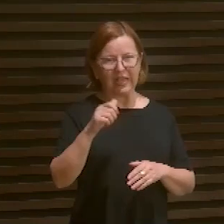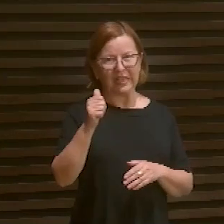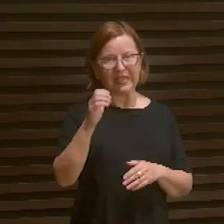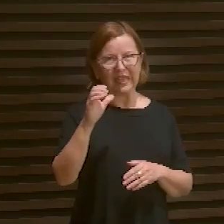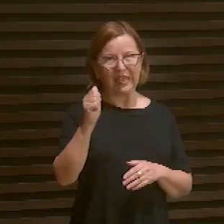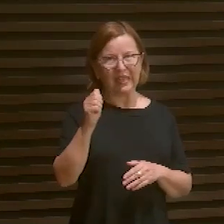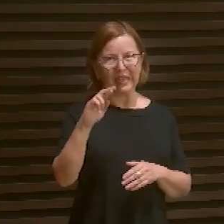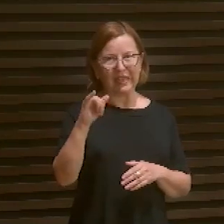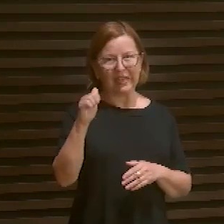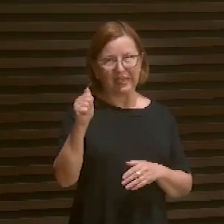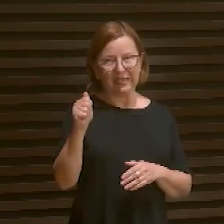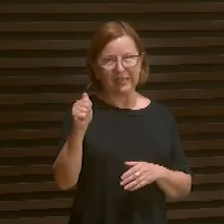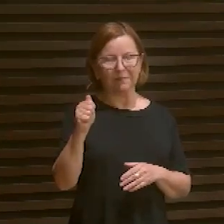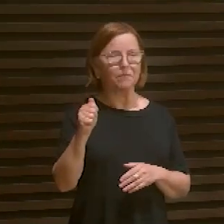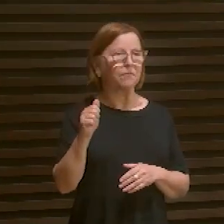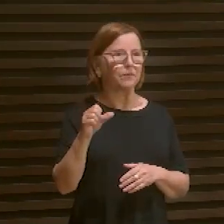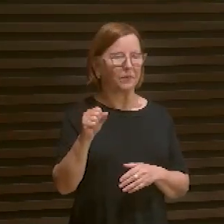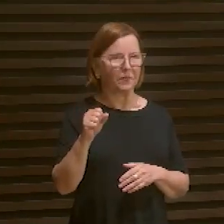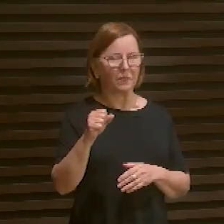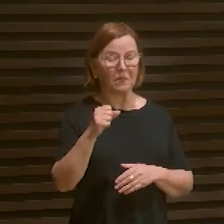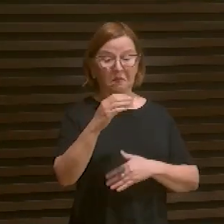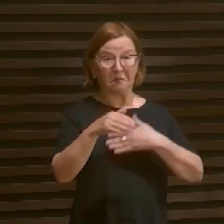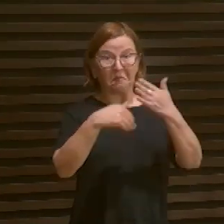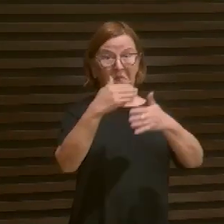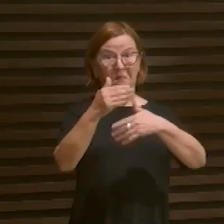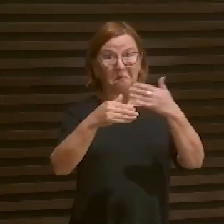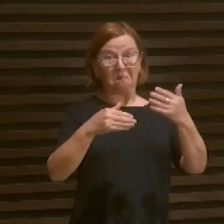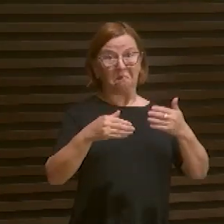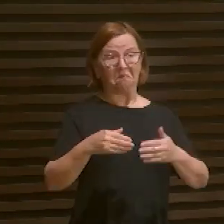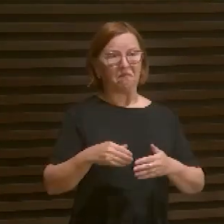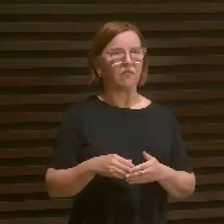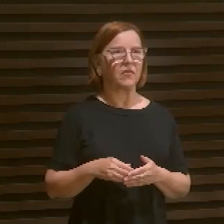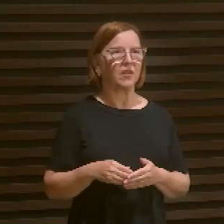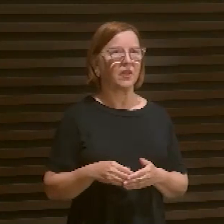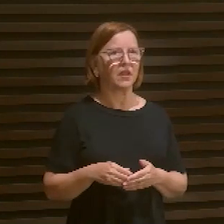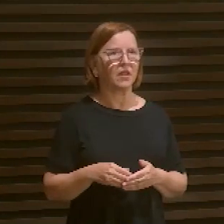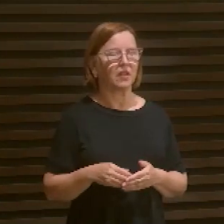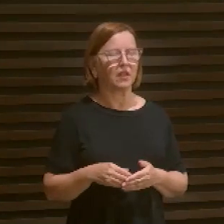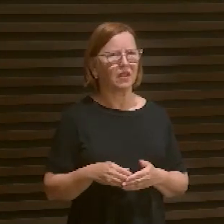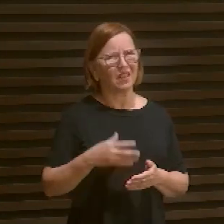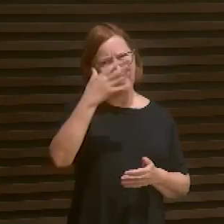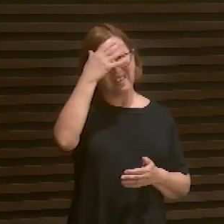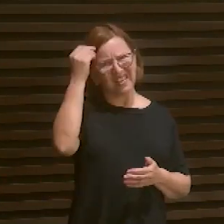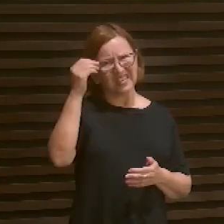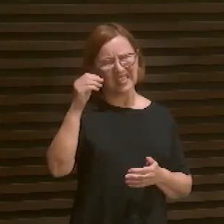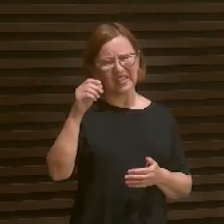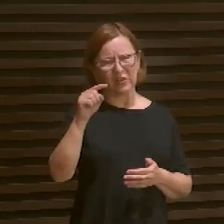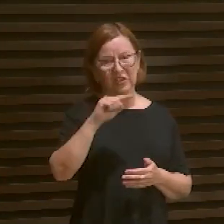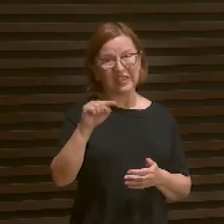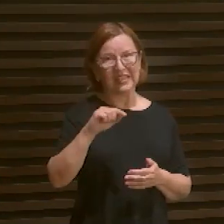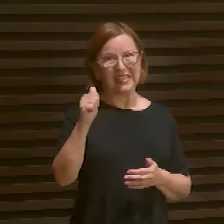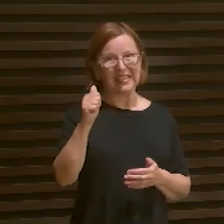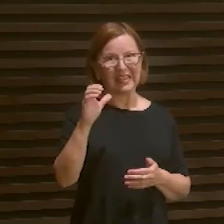prosperou. E o Zacarias sumiu da história dele. Um dia